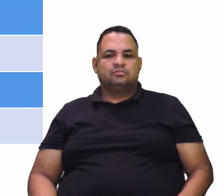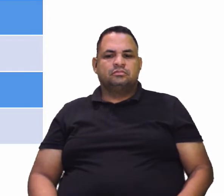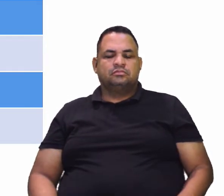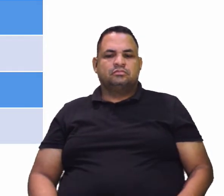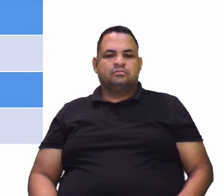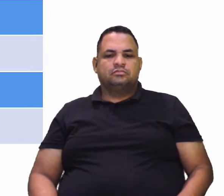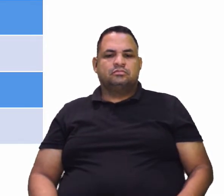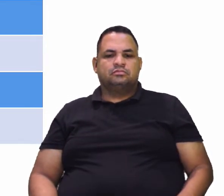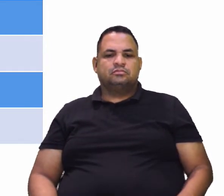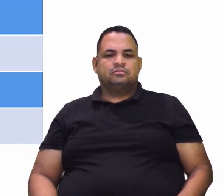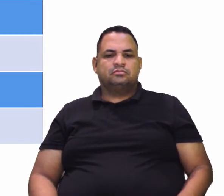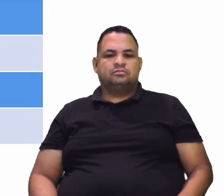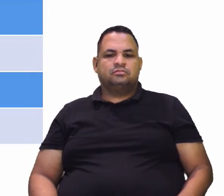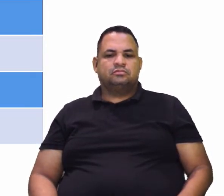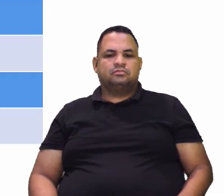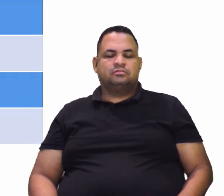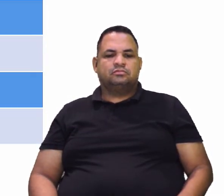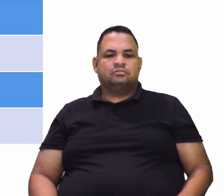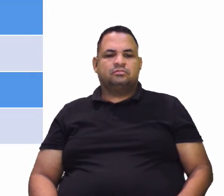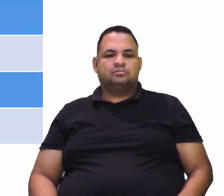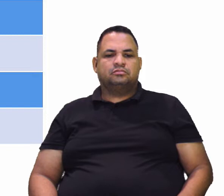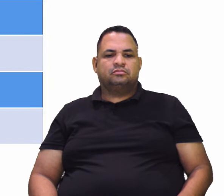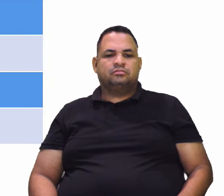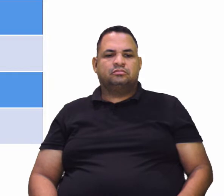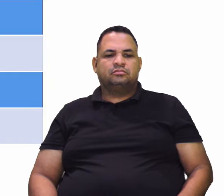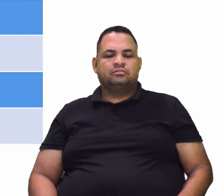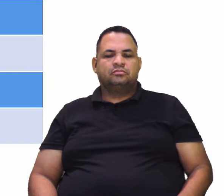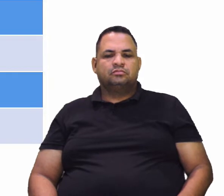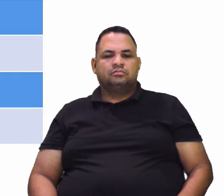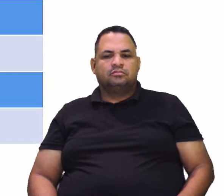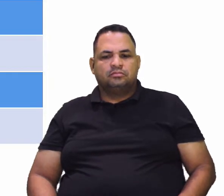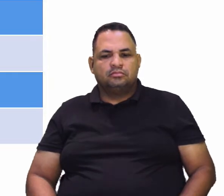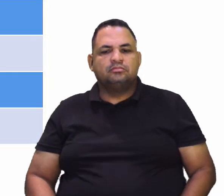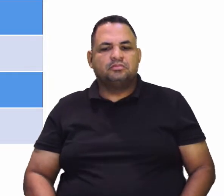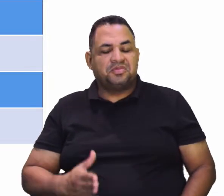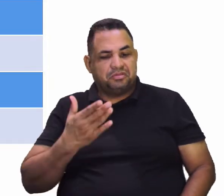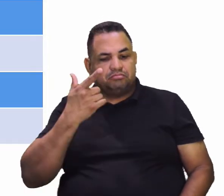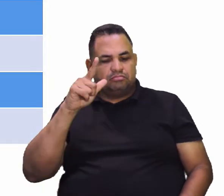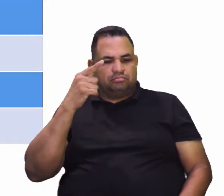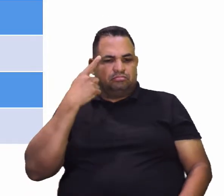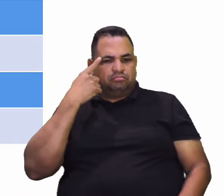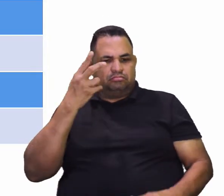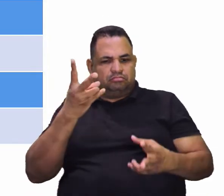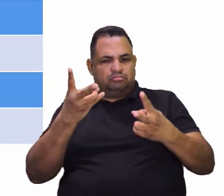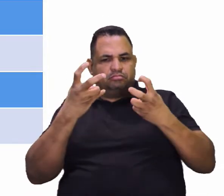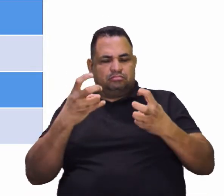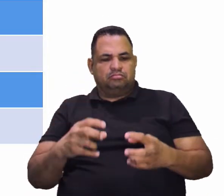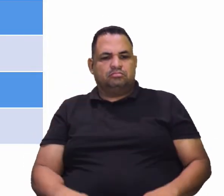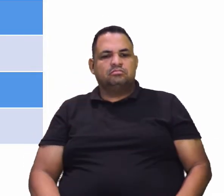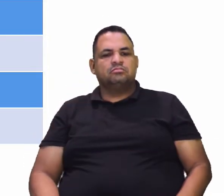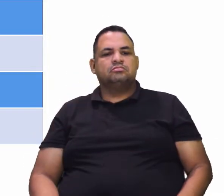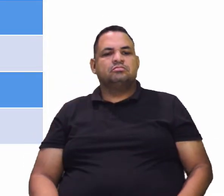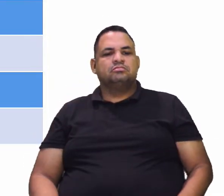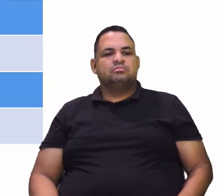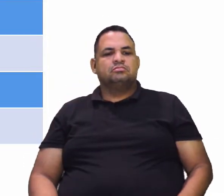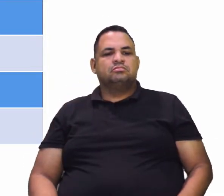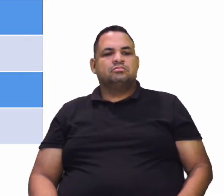é um verbo, inclusive, que vem do verbo to go. Não sei se vocês conseguem perceber isso.